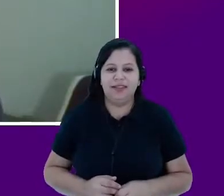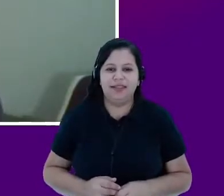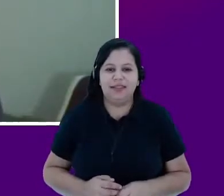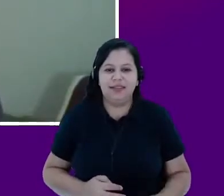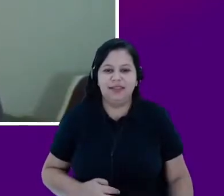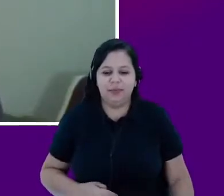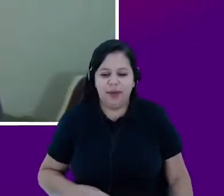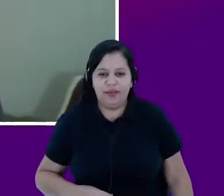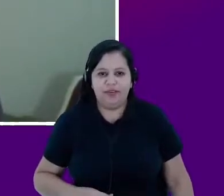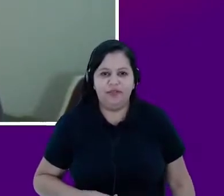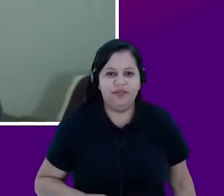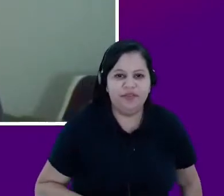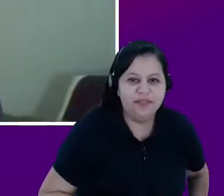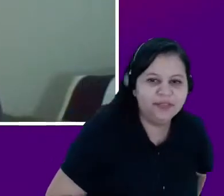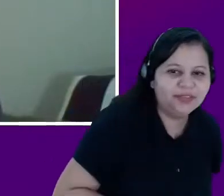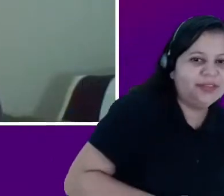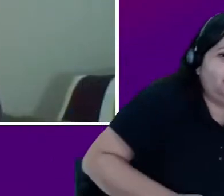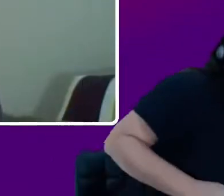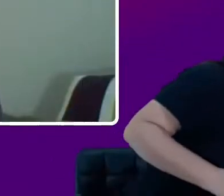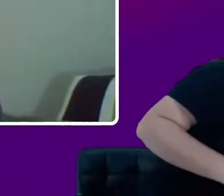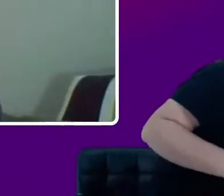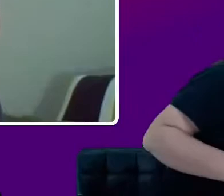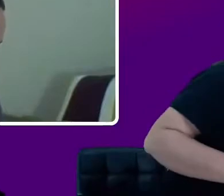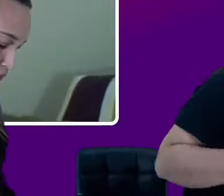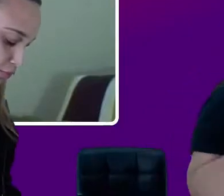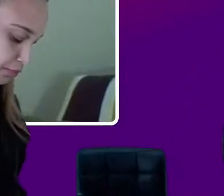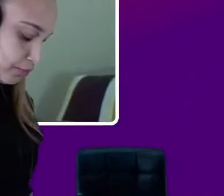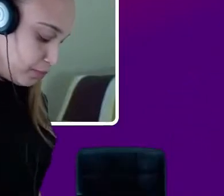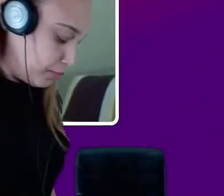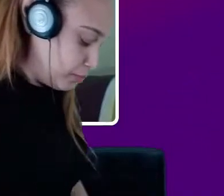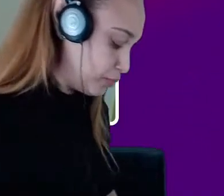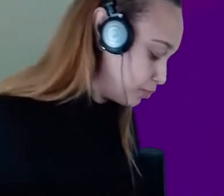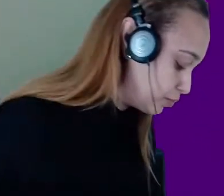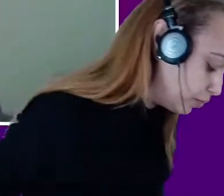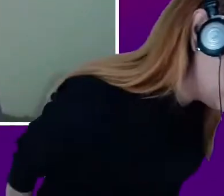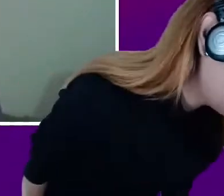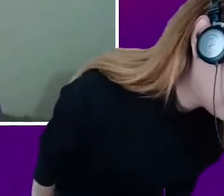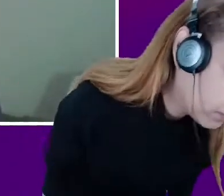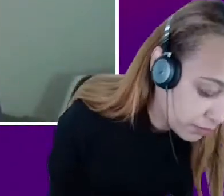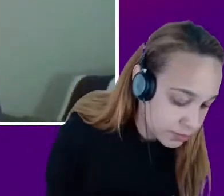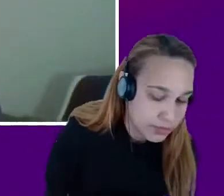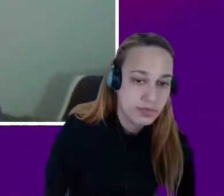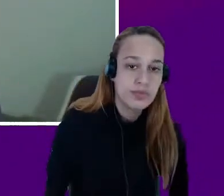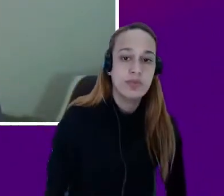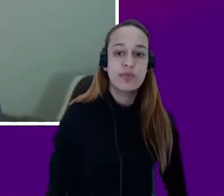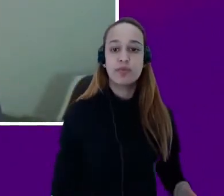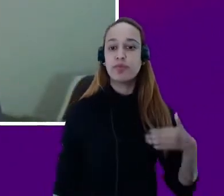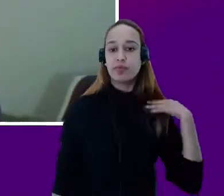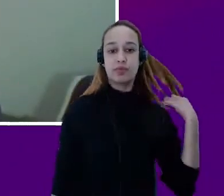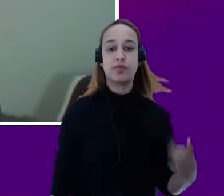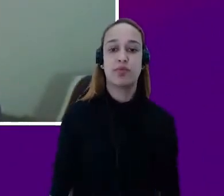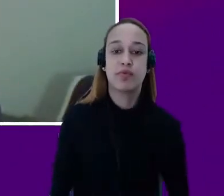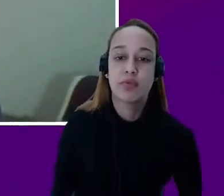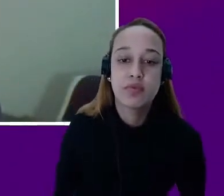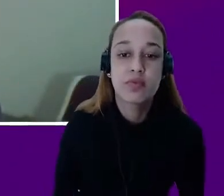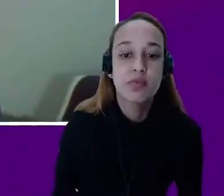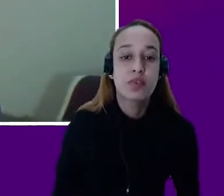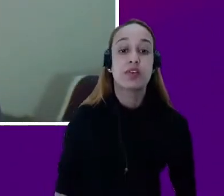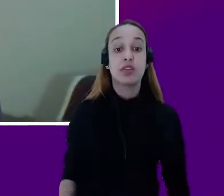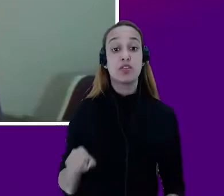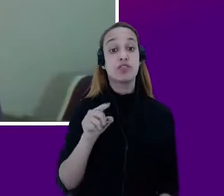Trabalho feito por todo um grupo, você representou muito bem todo esse conjunto do trabalho que